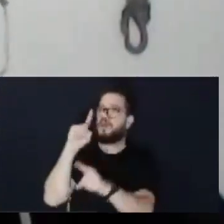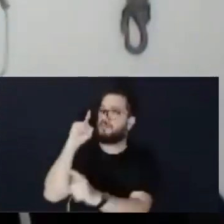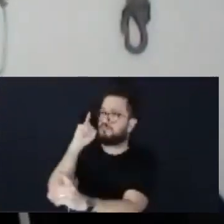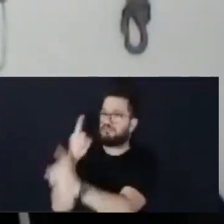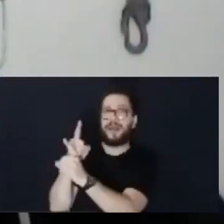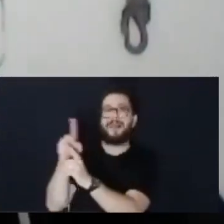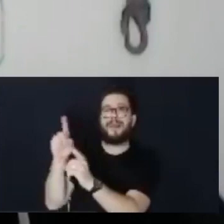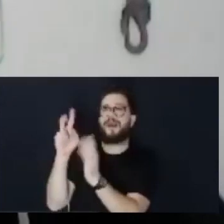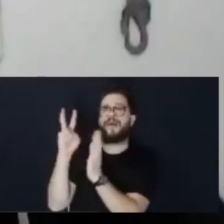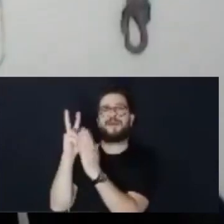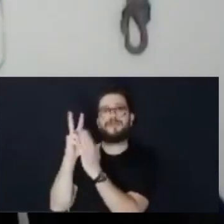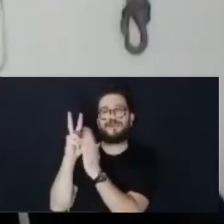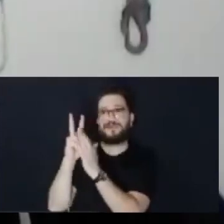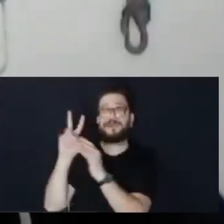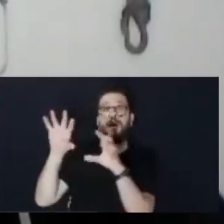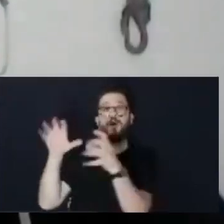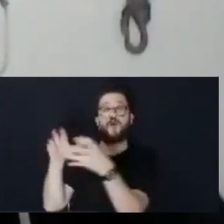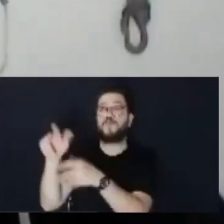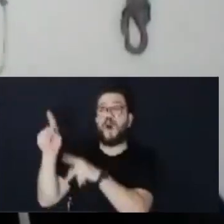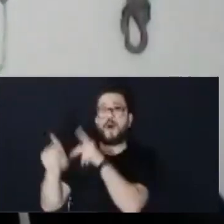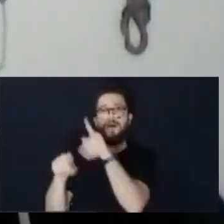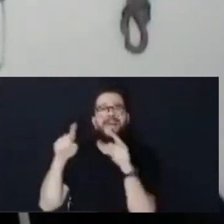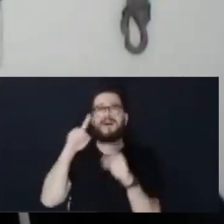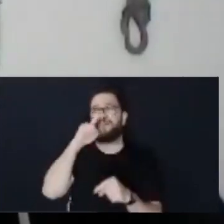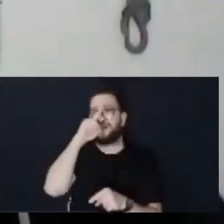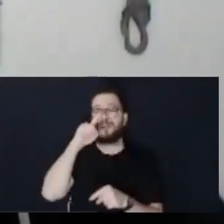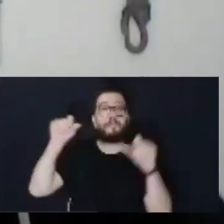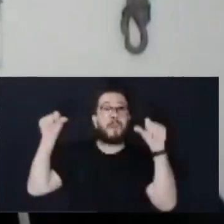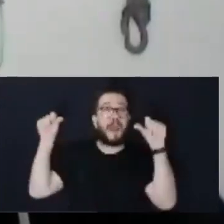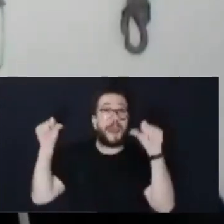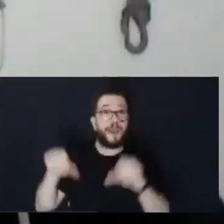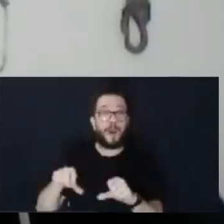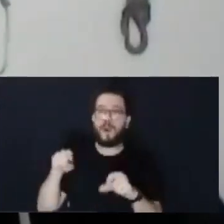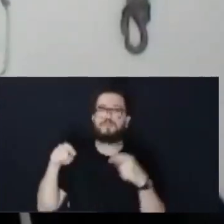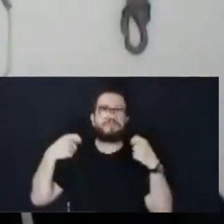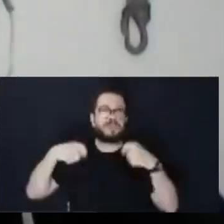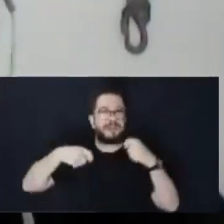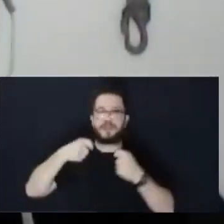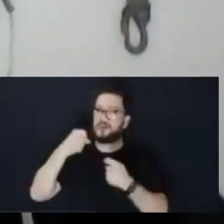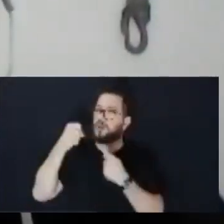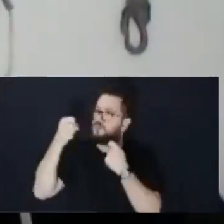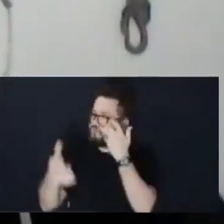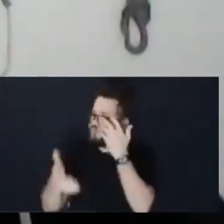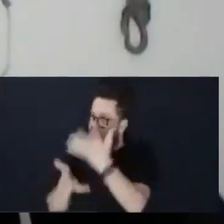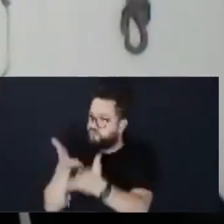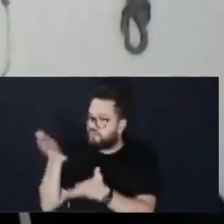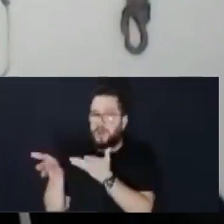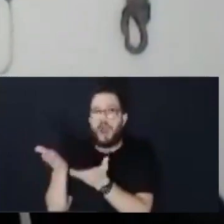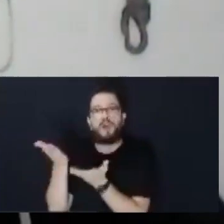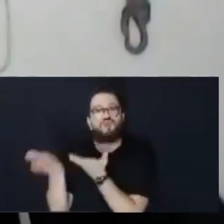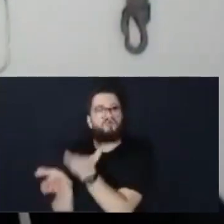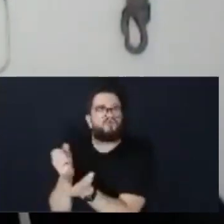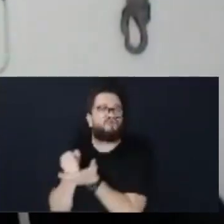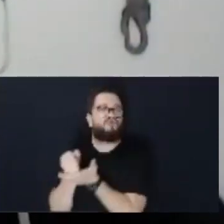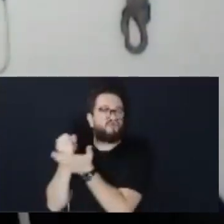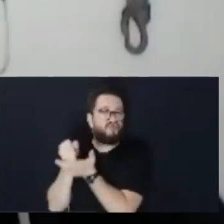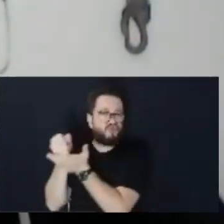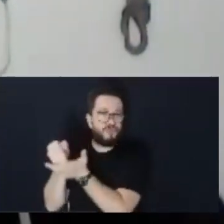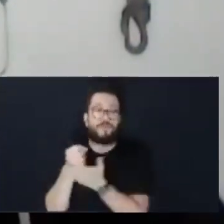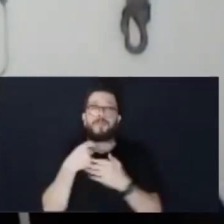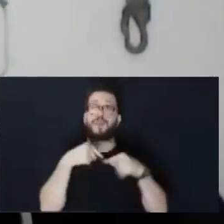já avisou, inclusive, da inviabilidade do uso do tratamento precoce, e também primeiro